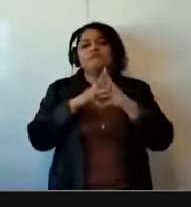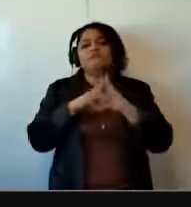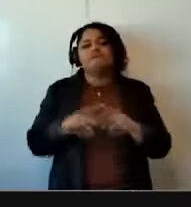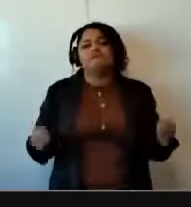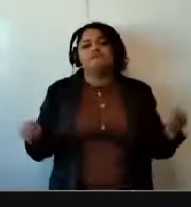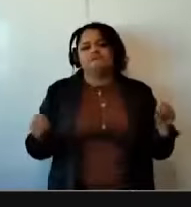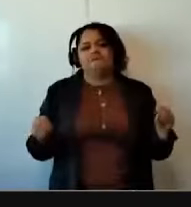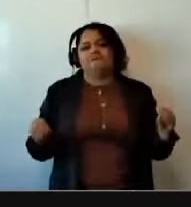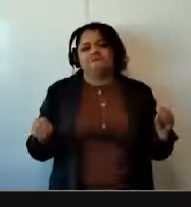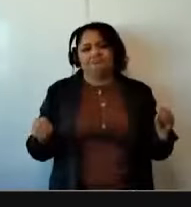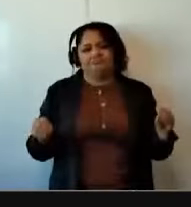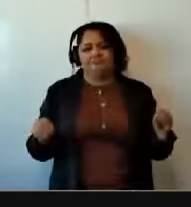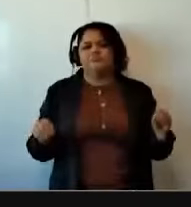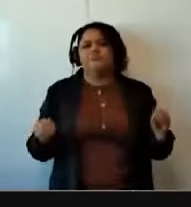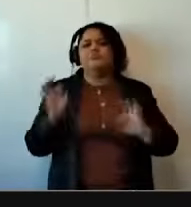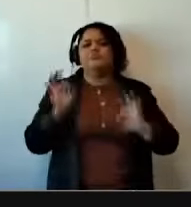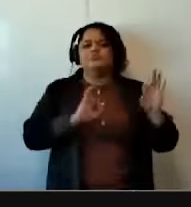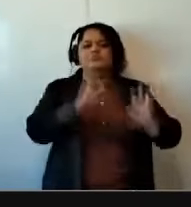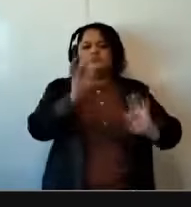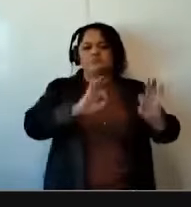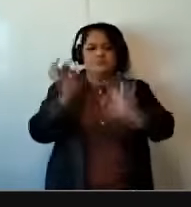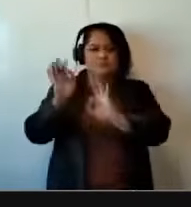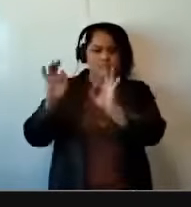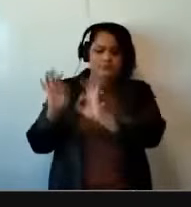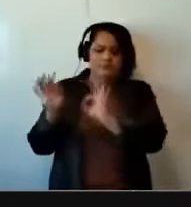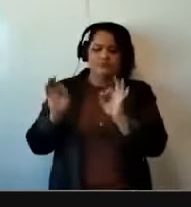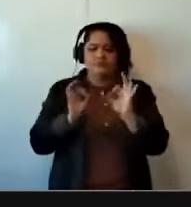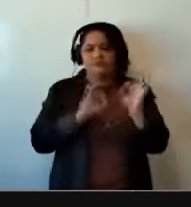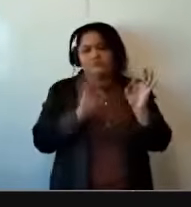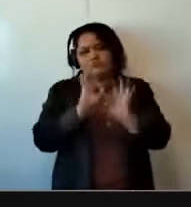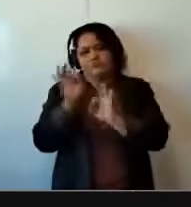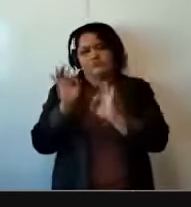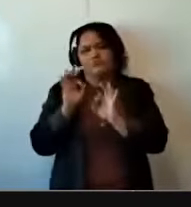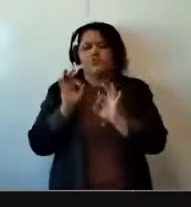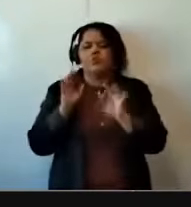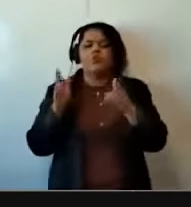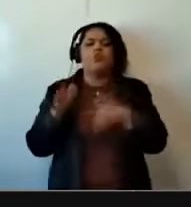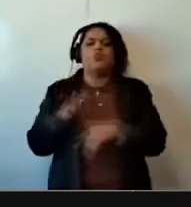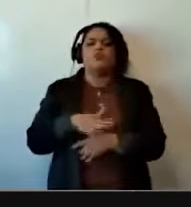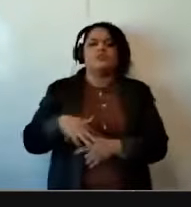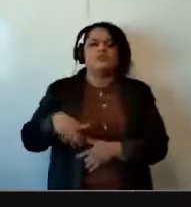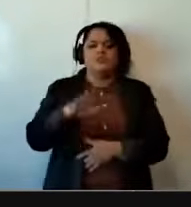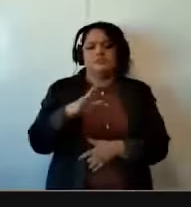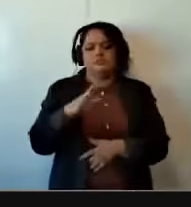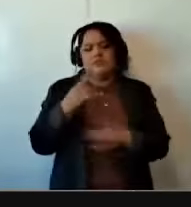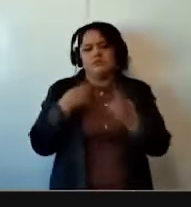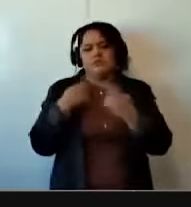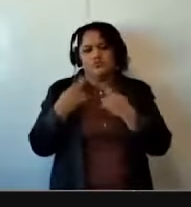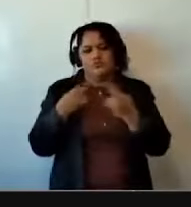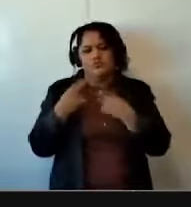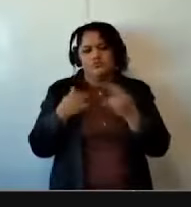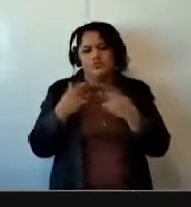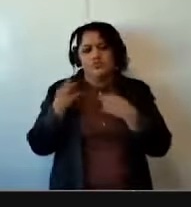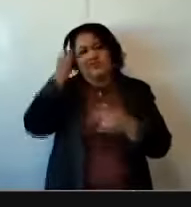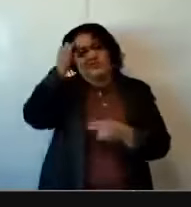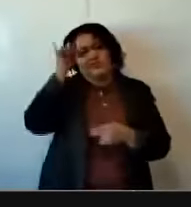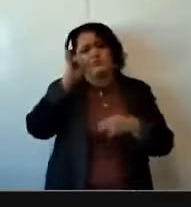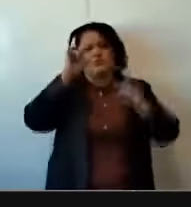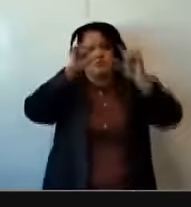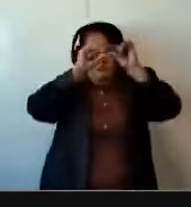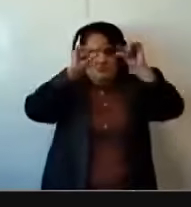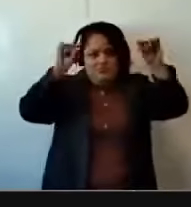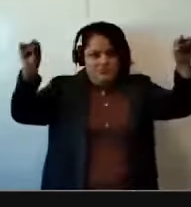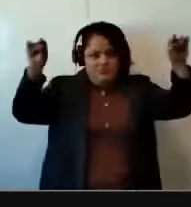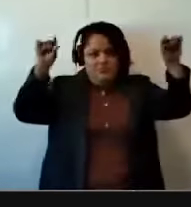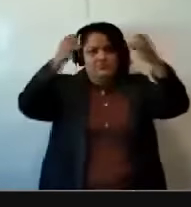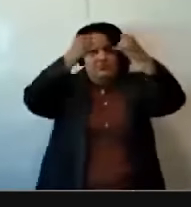de organização do espaço urbano em relação a esse tanto de cabo e fio solto na nossa cidade. Então, nesse primeiro momento, no